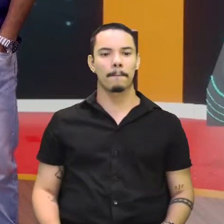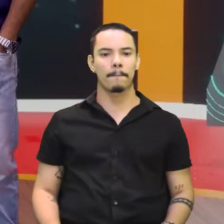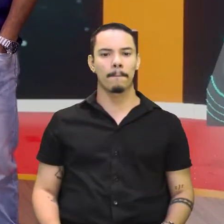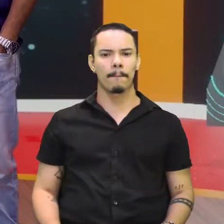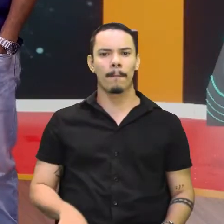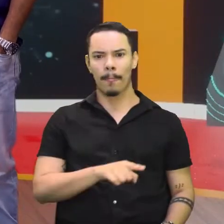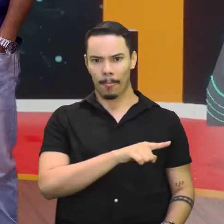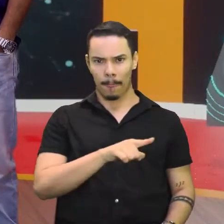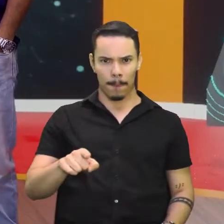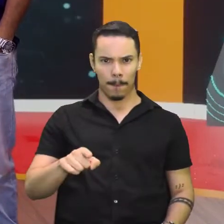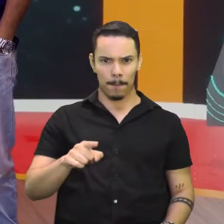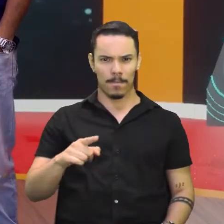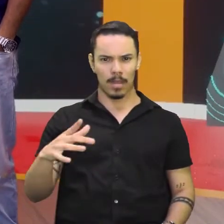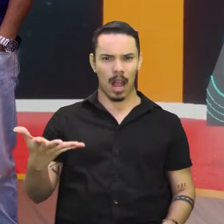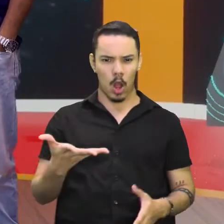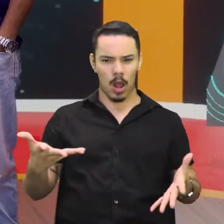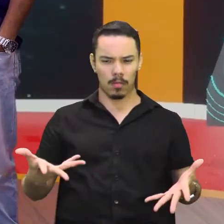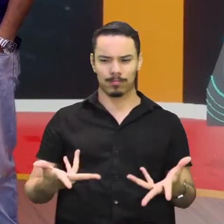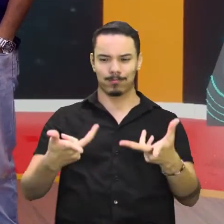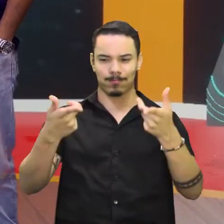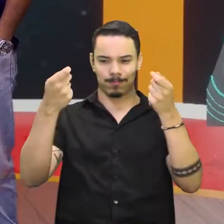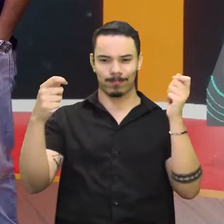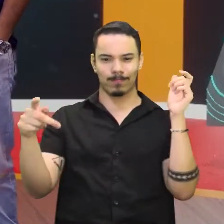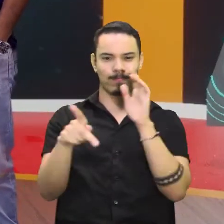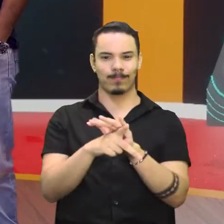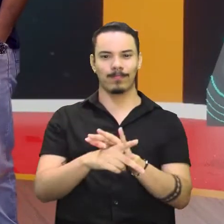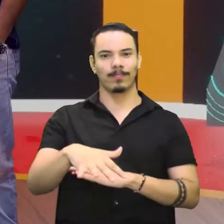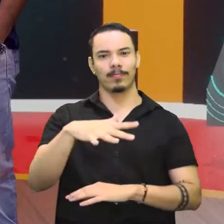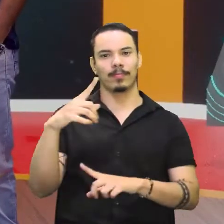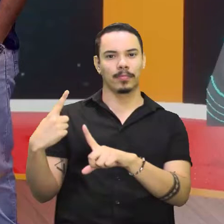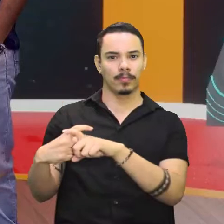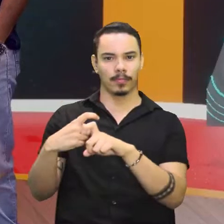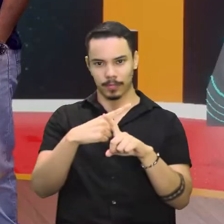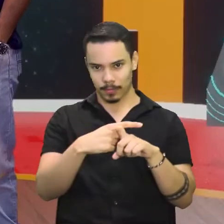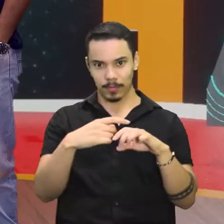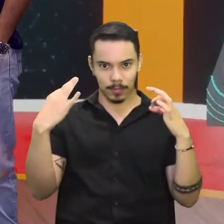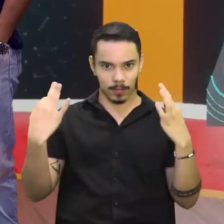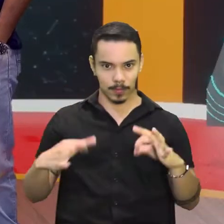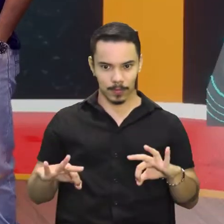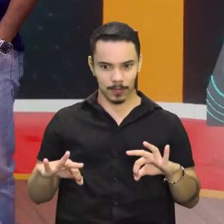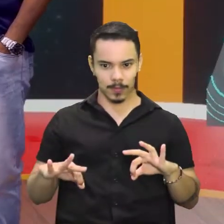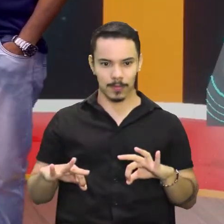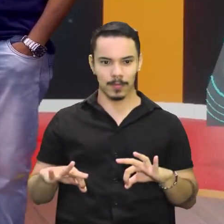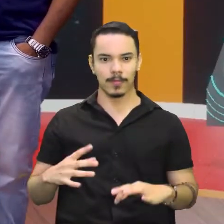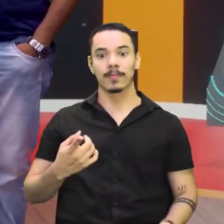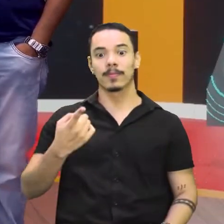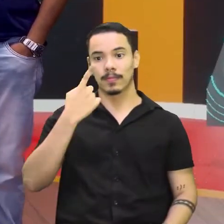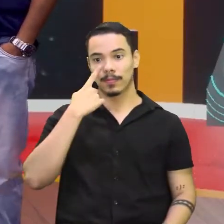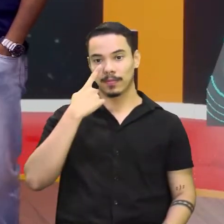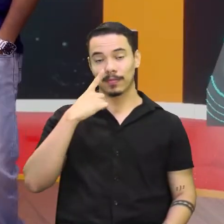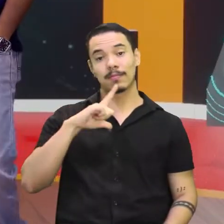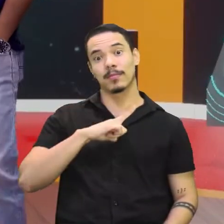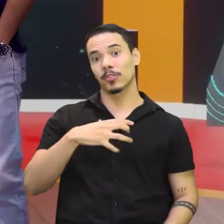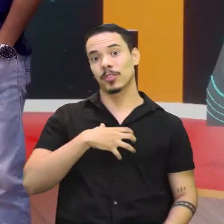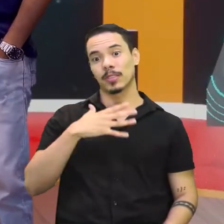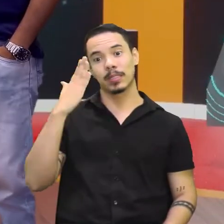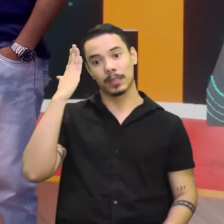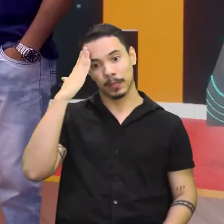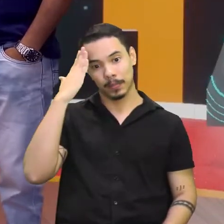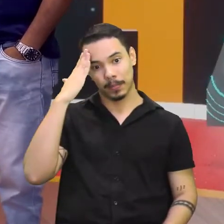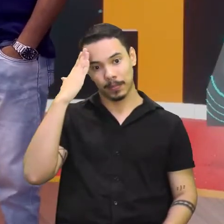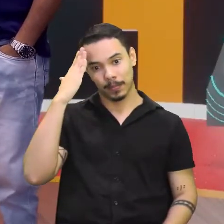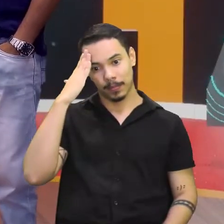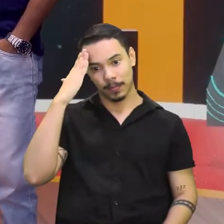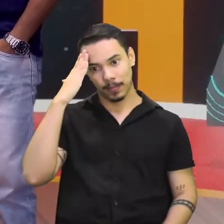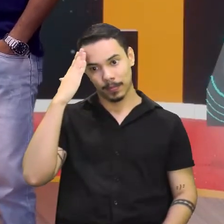tá fera, professor Maurício? Será que eles estão fera? Eu acho que sim. Será? E aí? Tem um jeito de saber. Tem um jeito de saber?